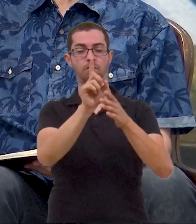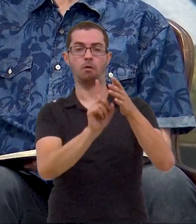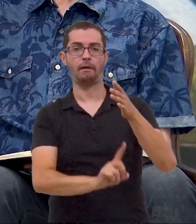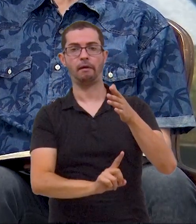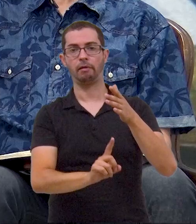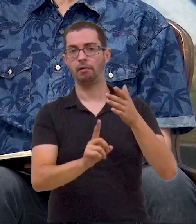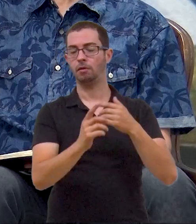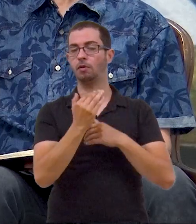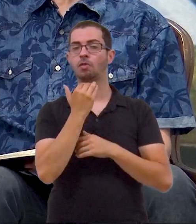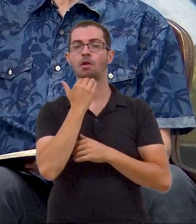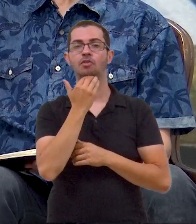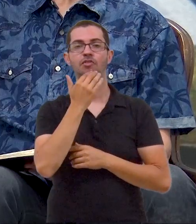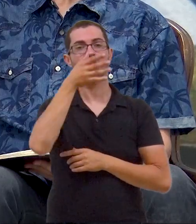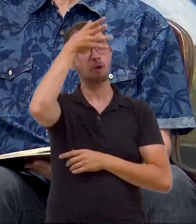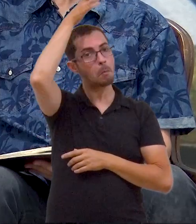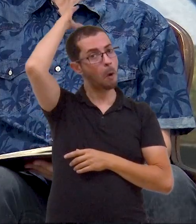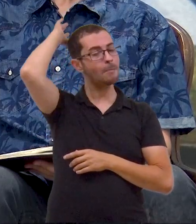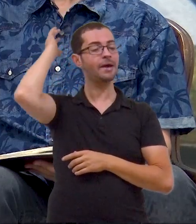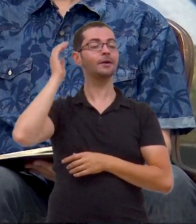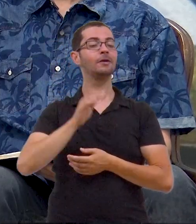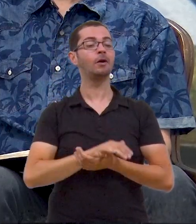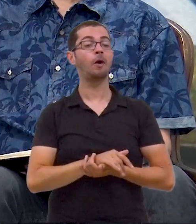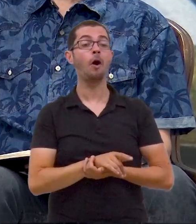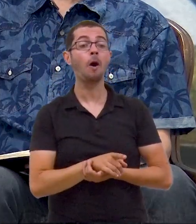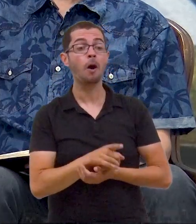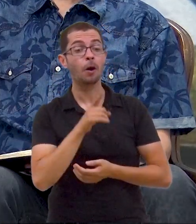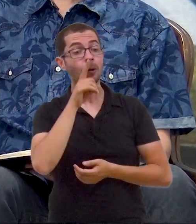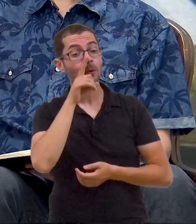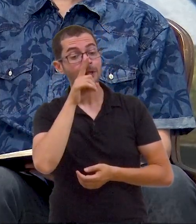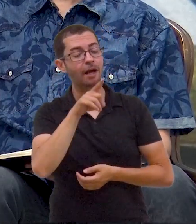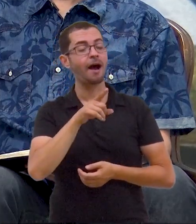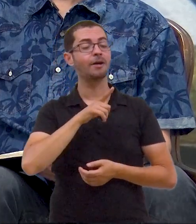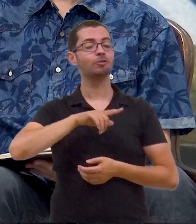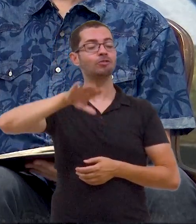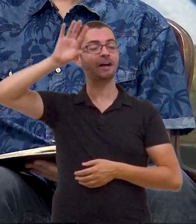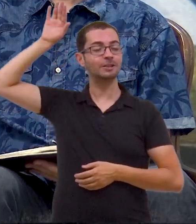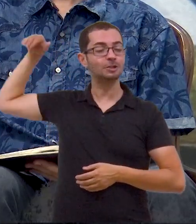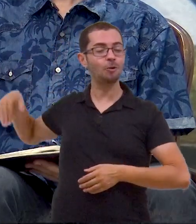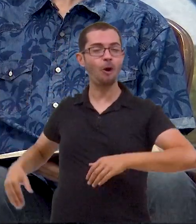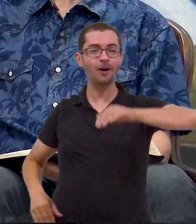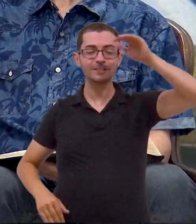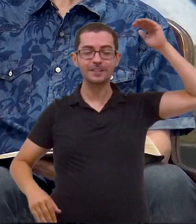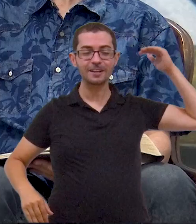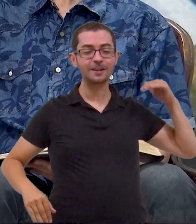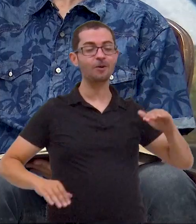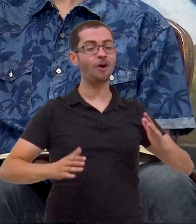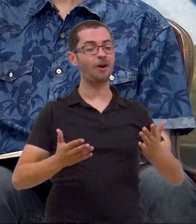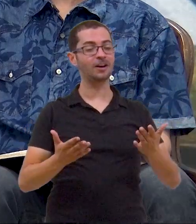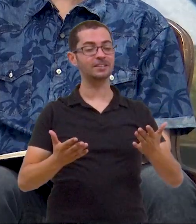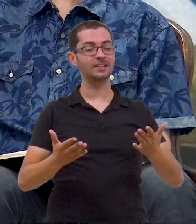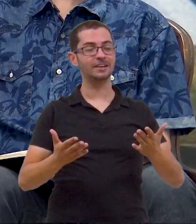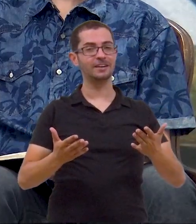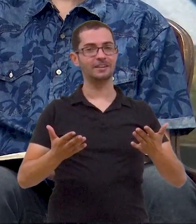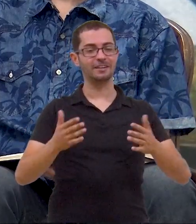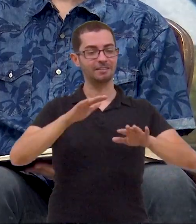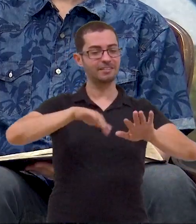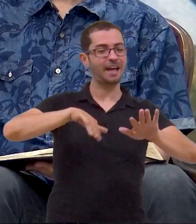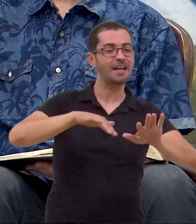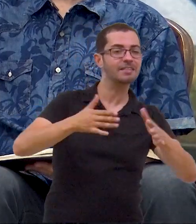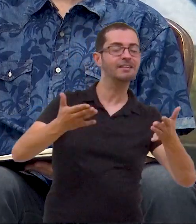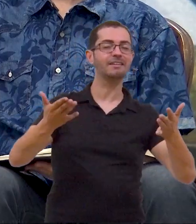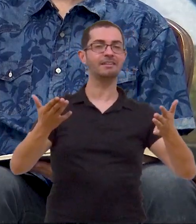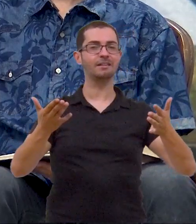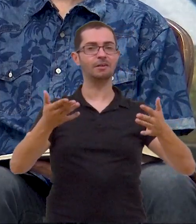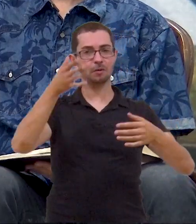fora dizendo assim, olha, nada de costas, nada crawl não, porque a água já está crawl nele, já está comendo, ele